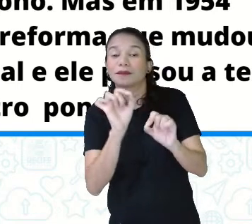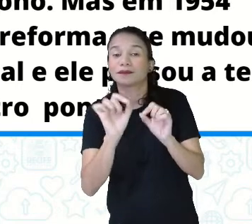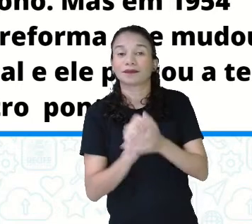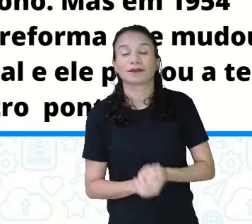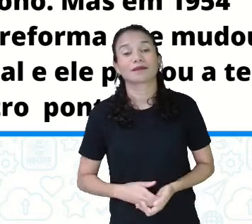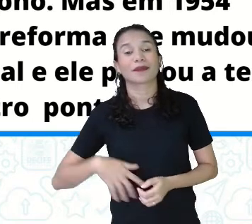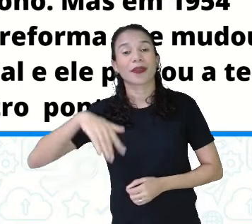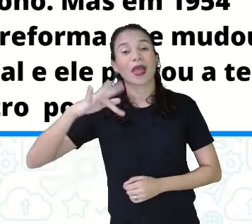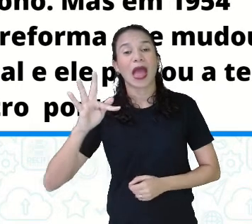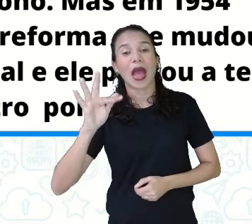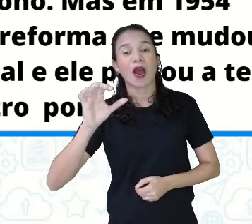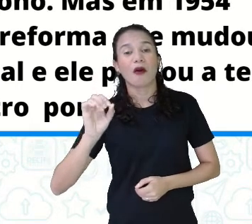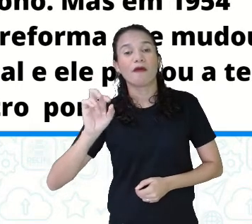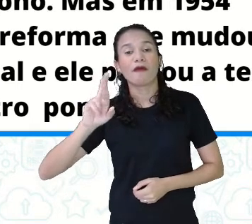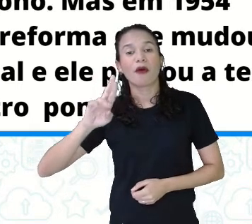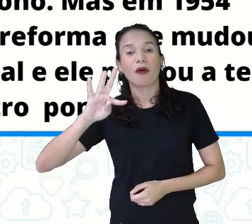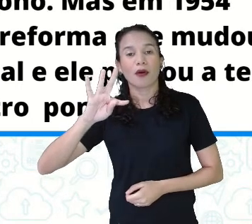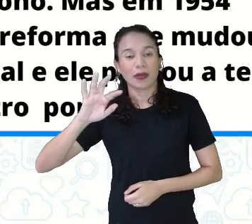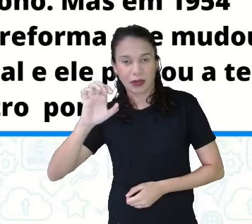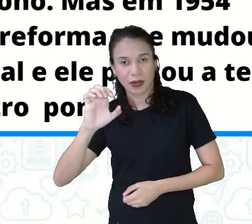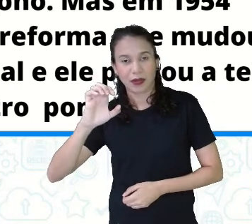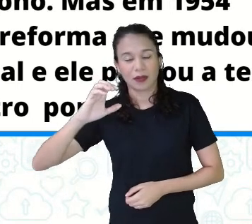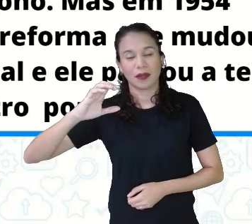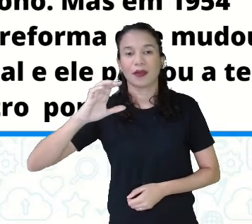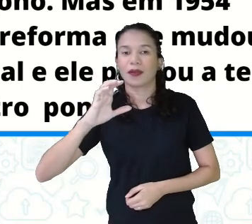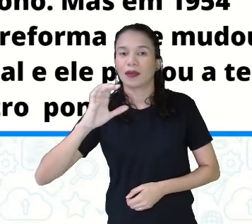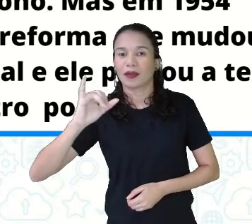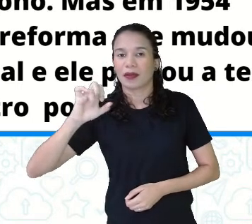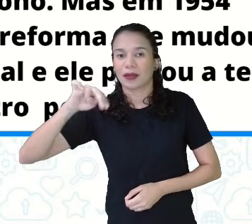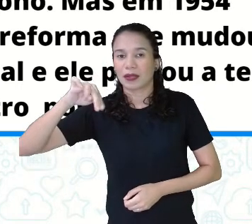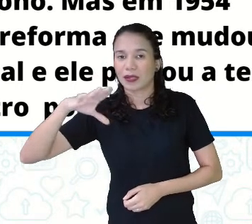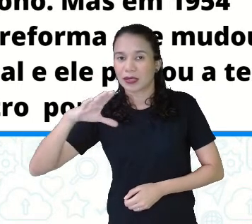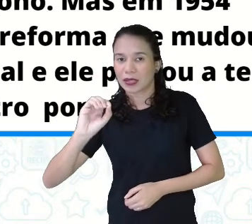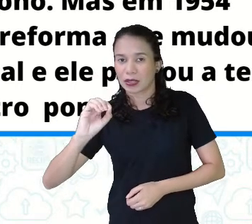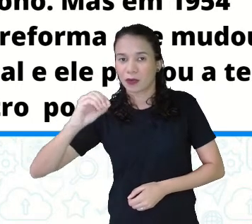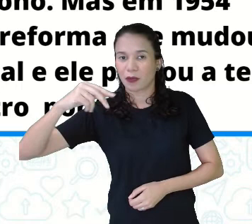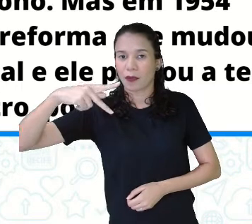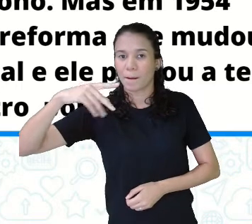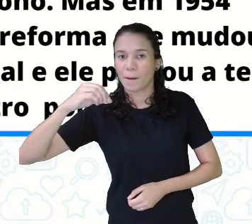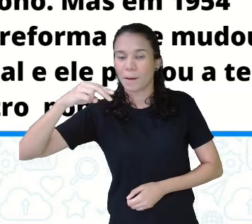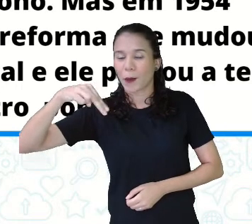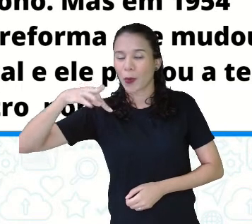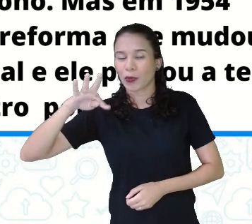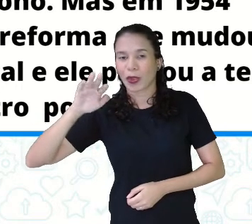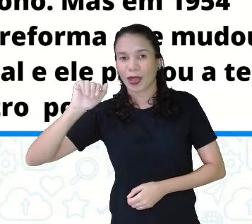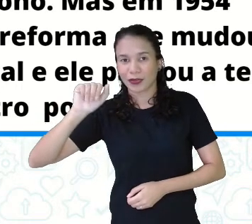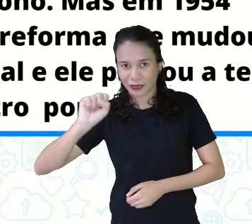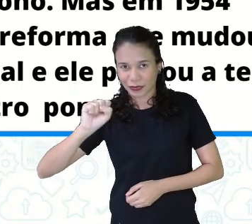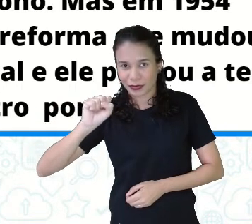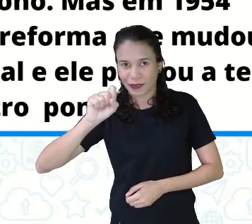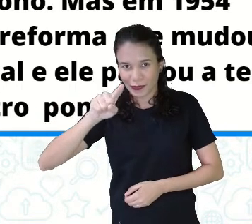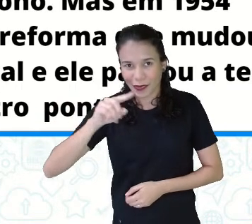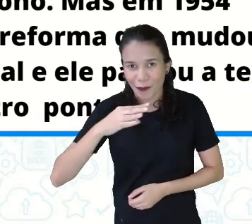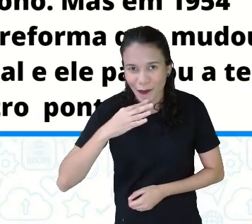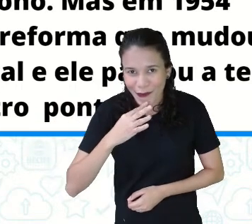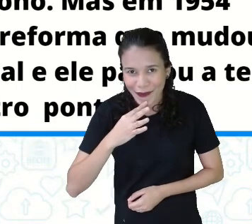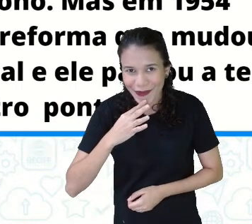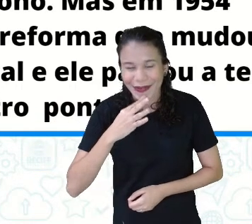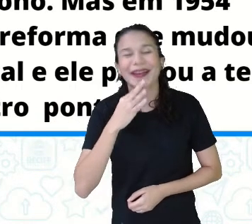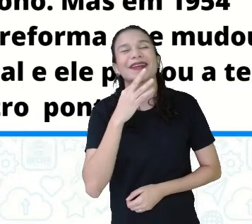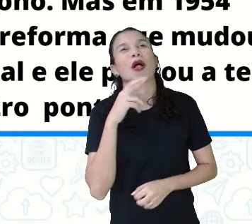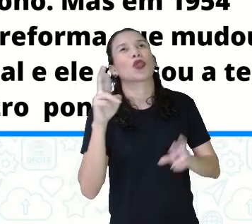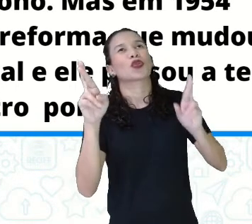o Forte de 5 Pontas. Vocês conhecem o Forte de 5 Pontas? Ah, espero que